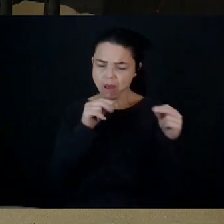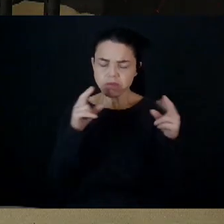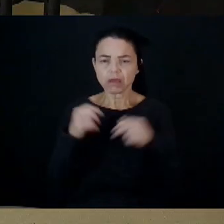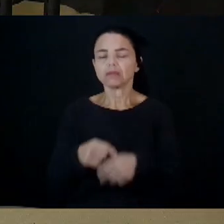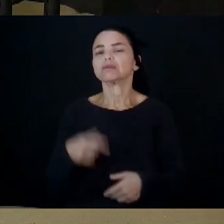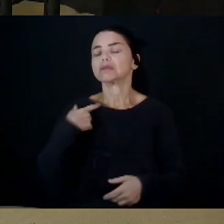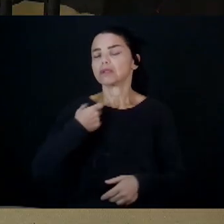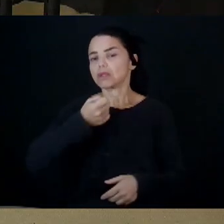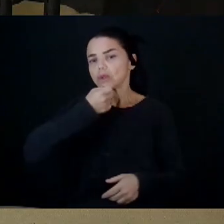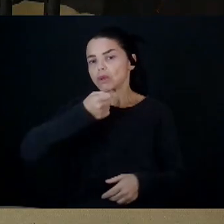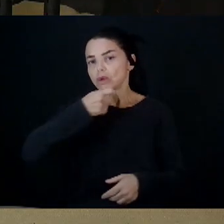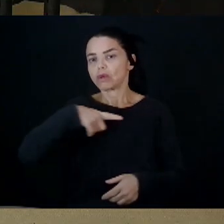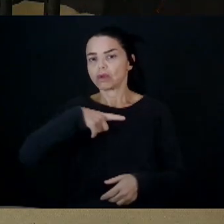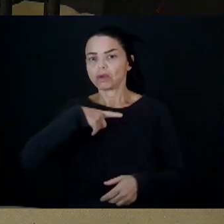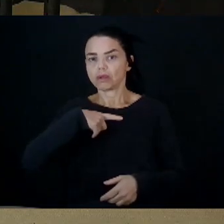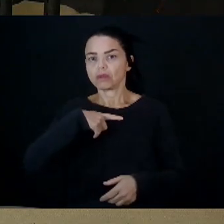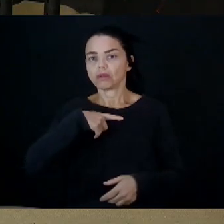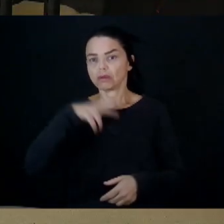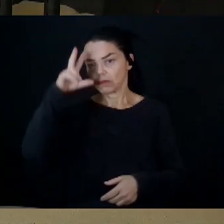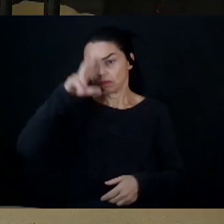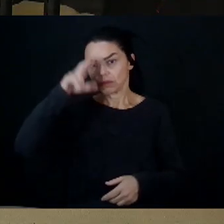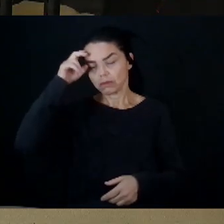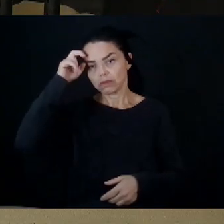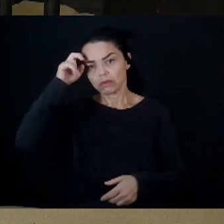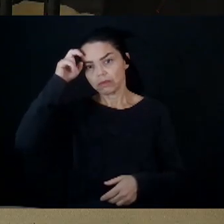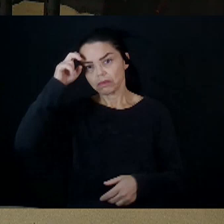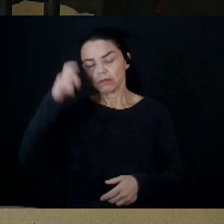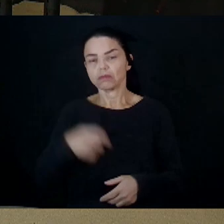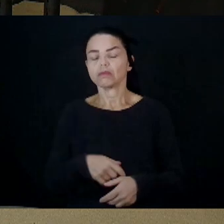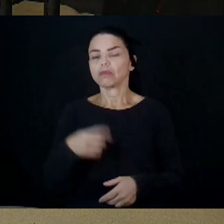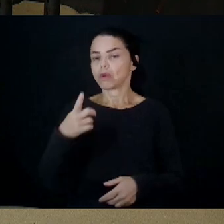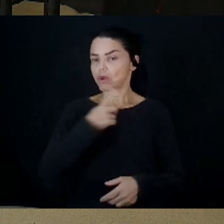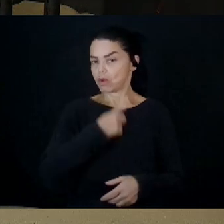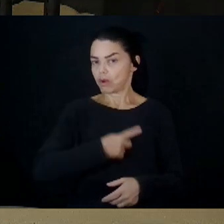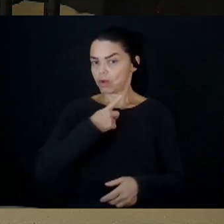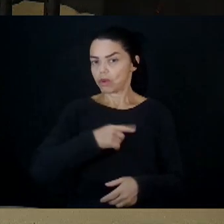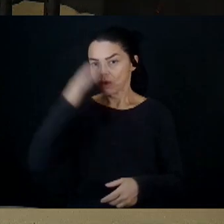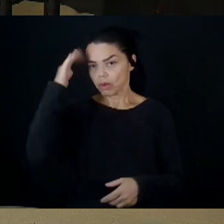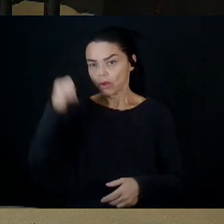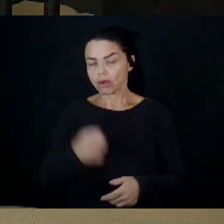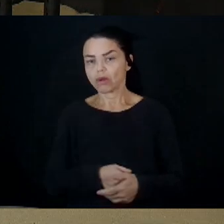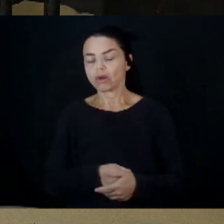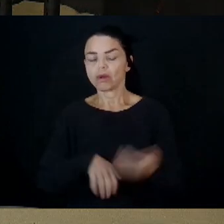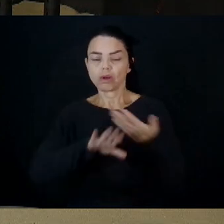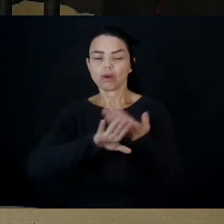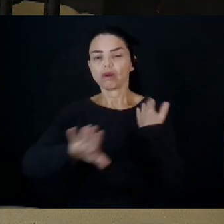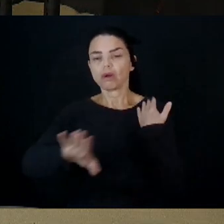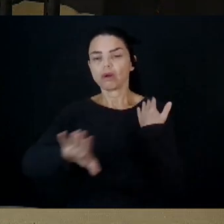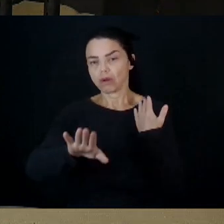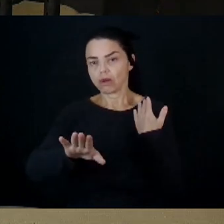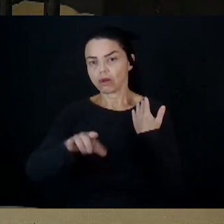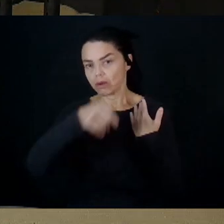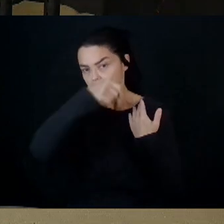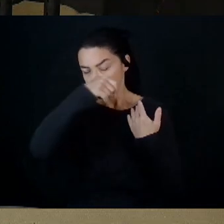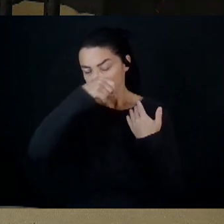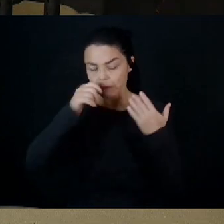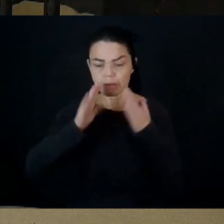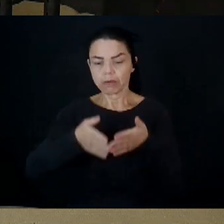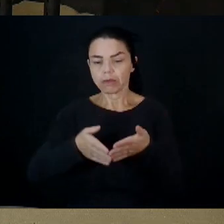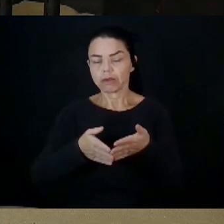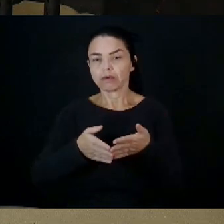nós temos uma memória e um discernimento de saber separar e concentrar e foco,